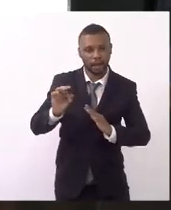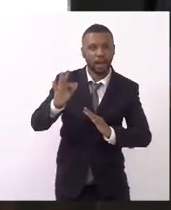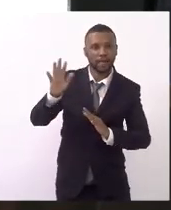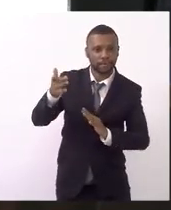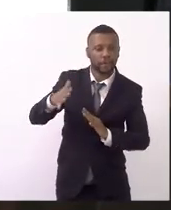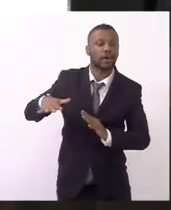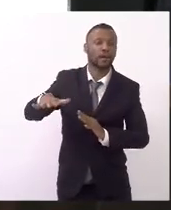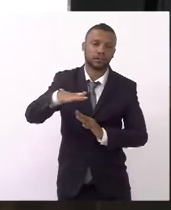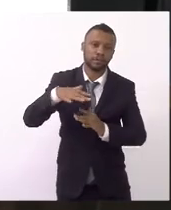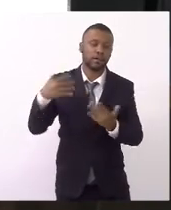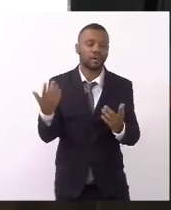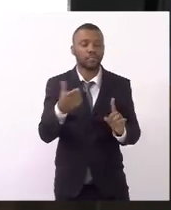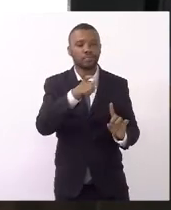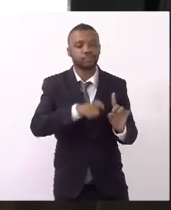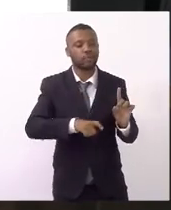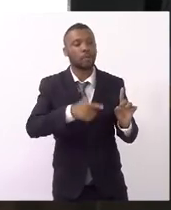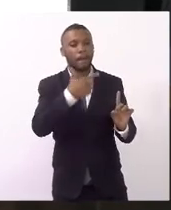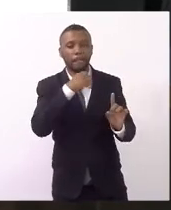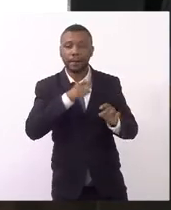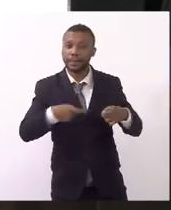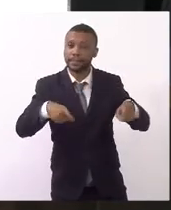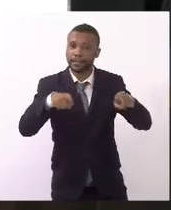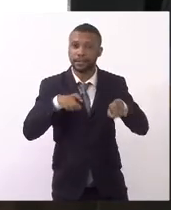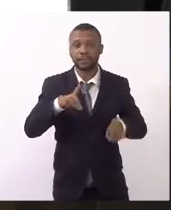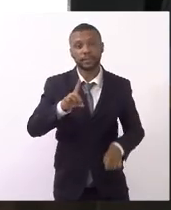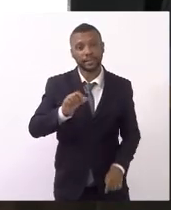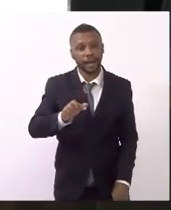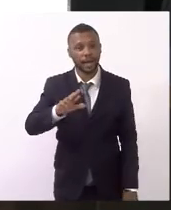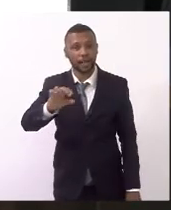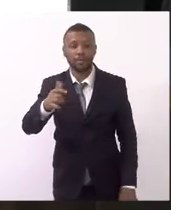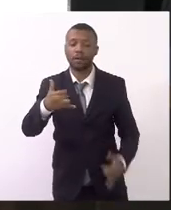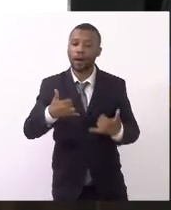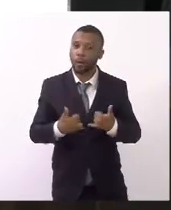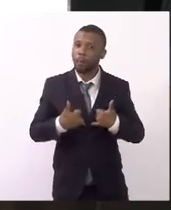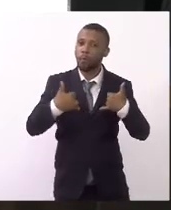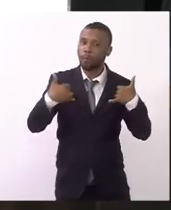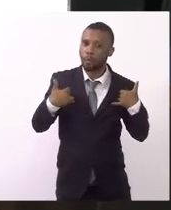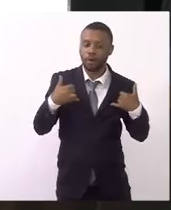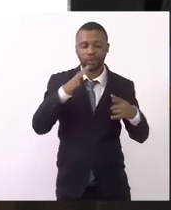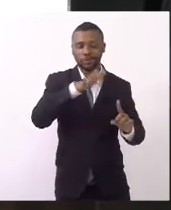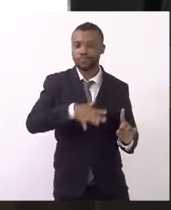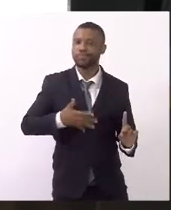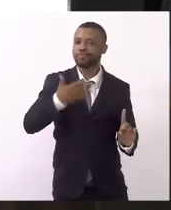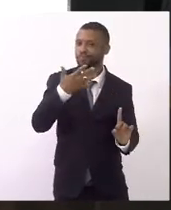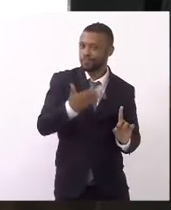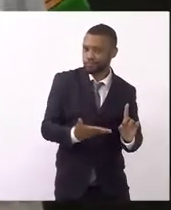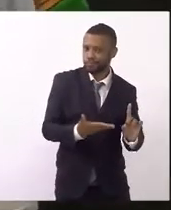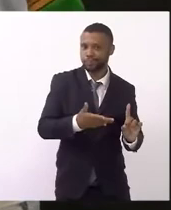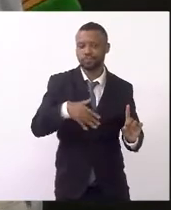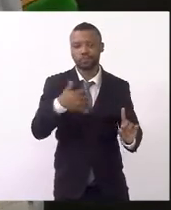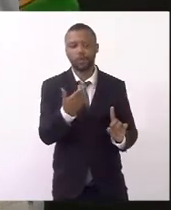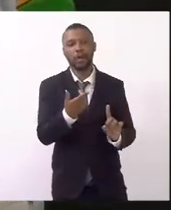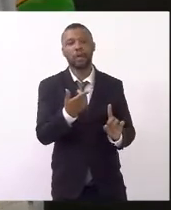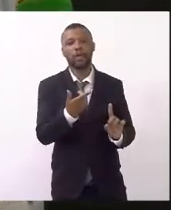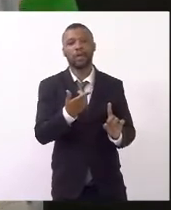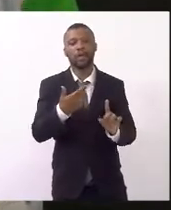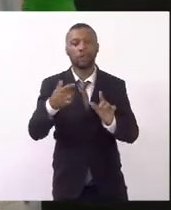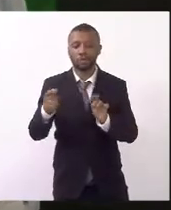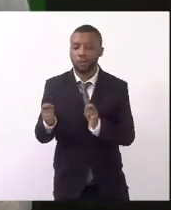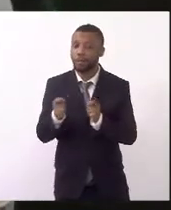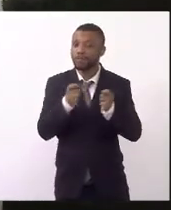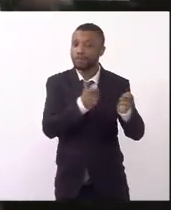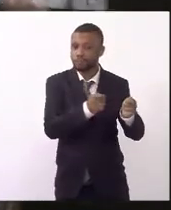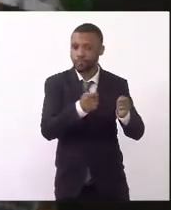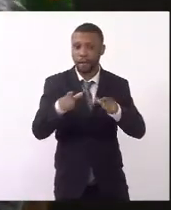africana então pai Dário Firmino é com muito orgulho que o homenageamos com a homenagem mãe